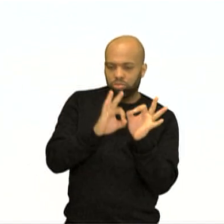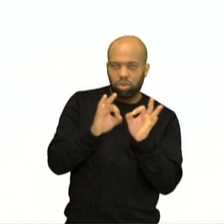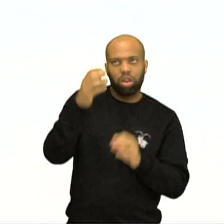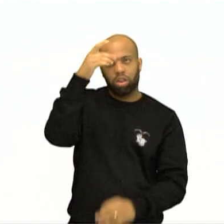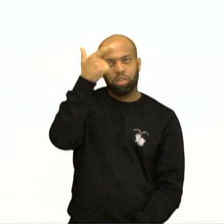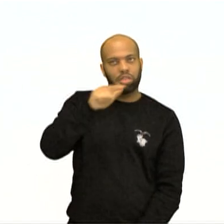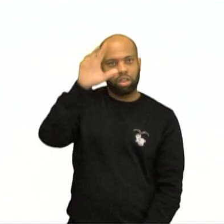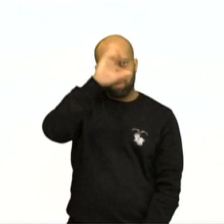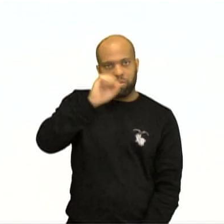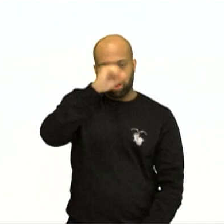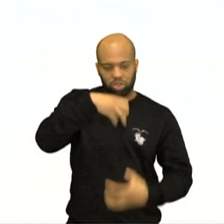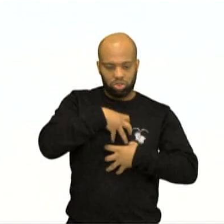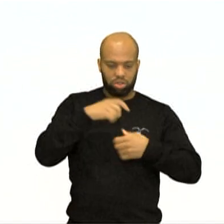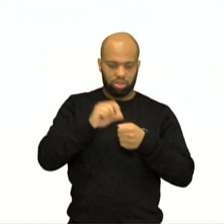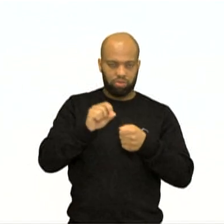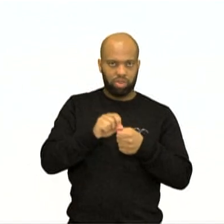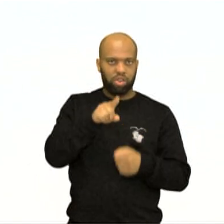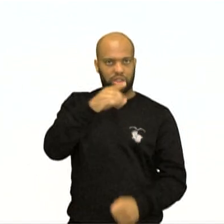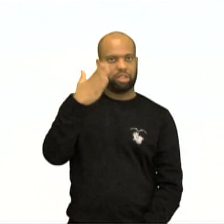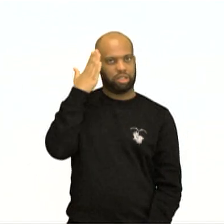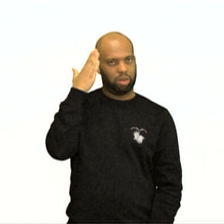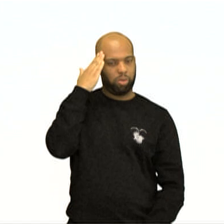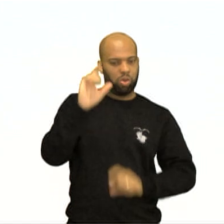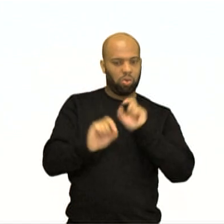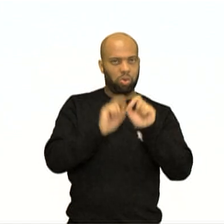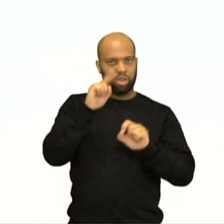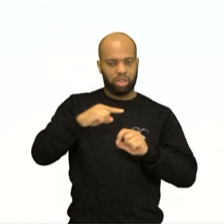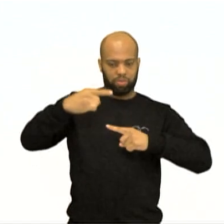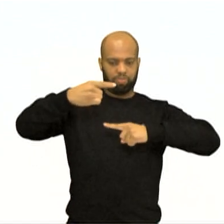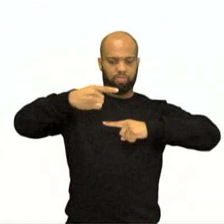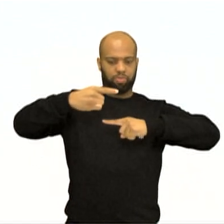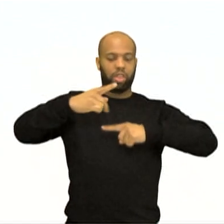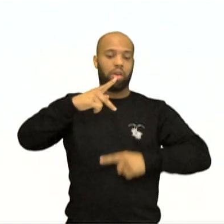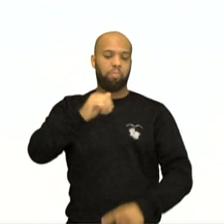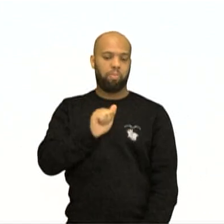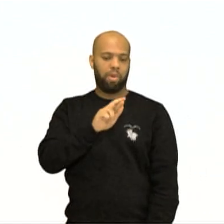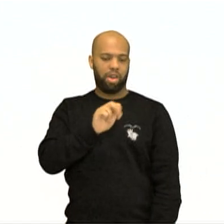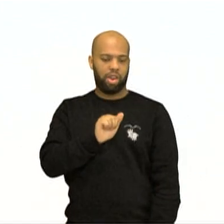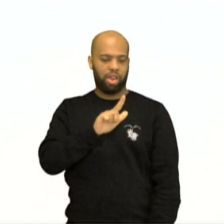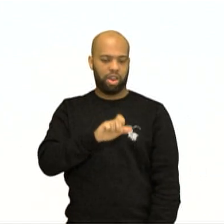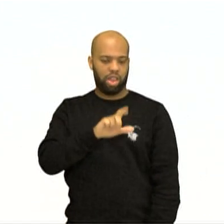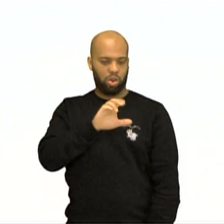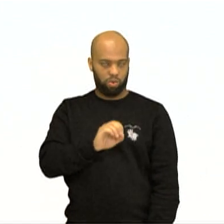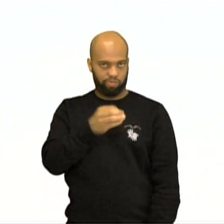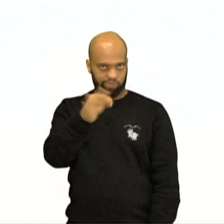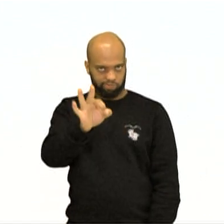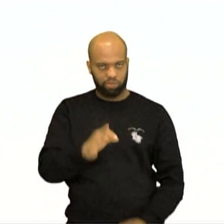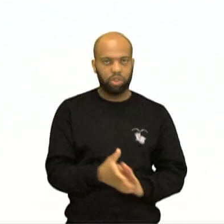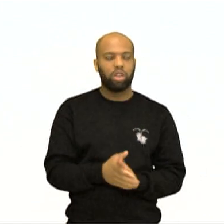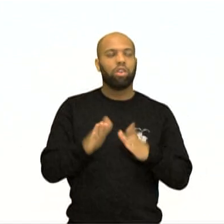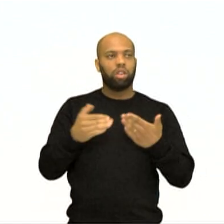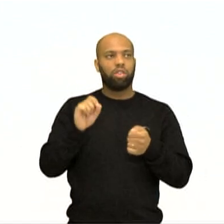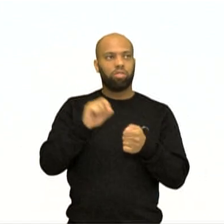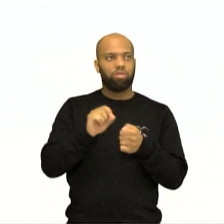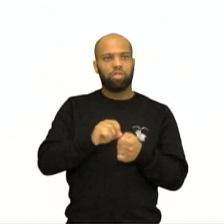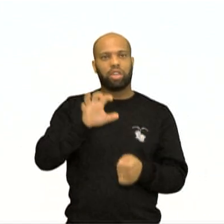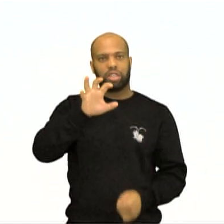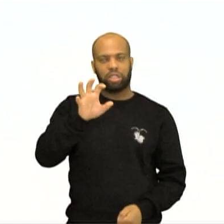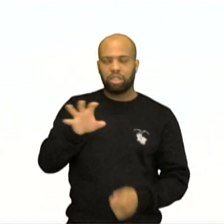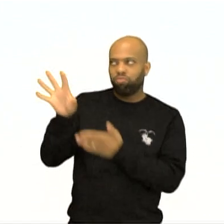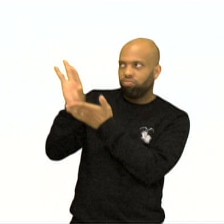como é que é feito. Você tem que ter noção do que é uma coisa paralela. Primeira coisa, senão não vai conseguir sair do lugar. Certo? Então, faça uma